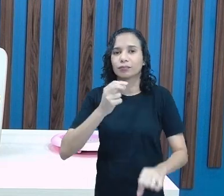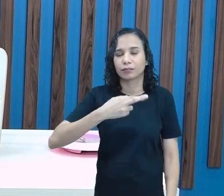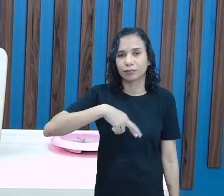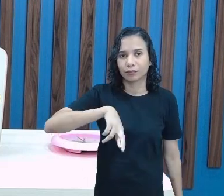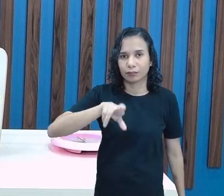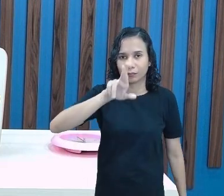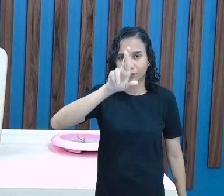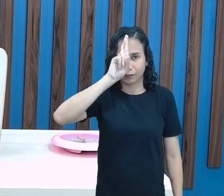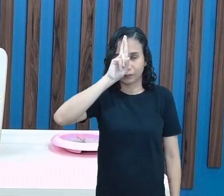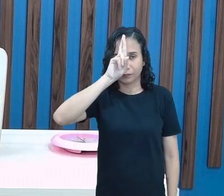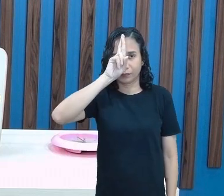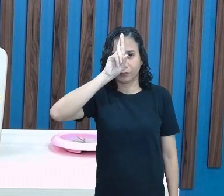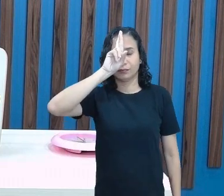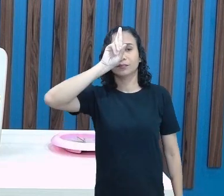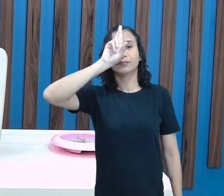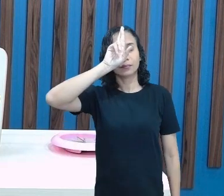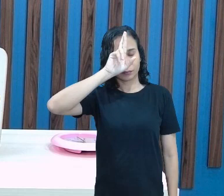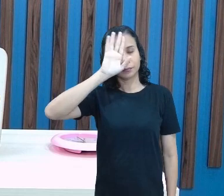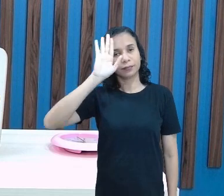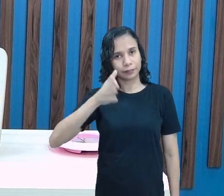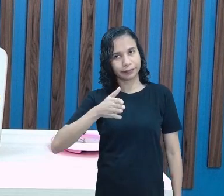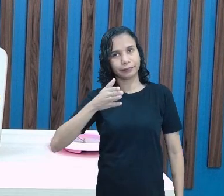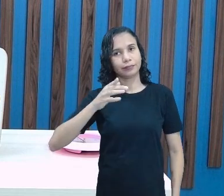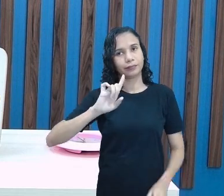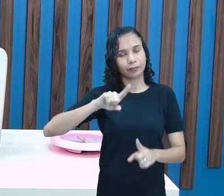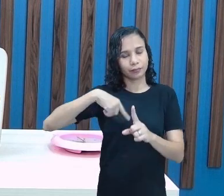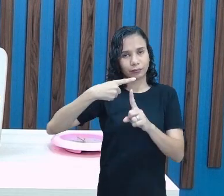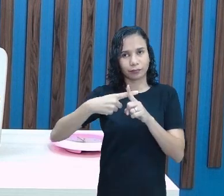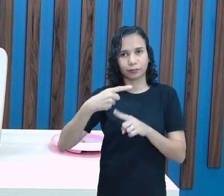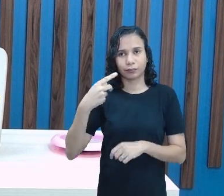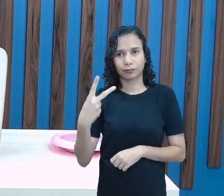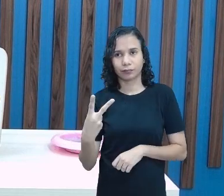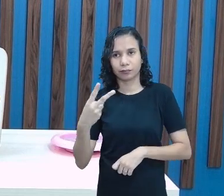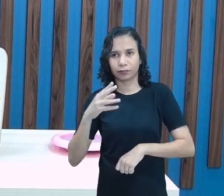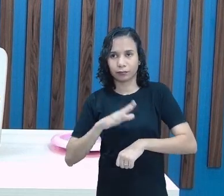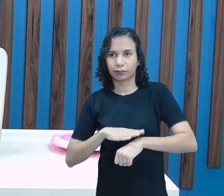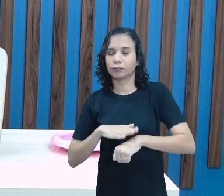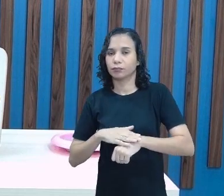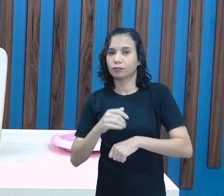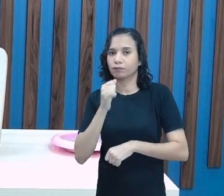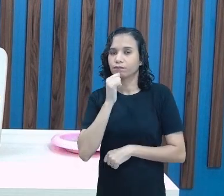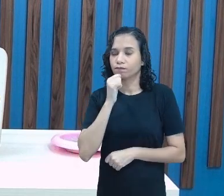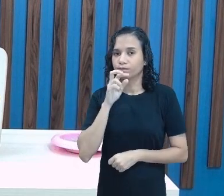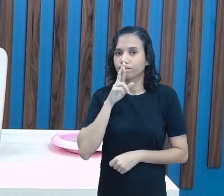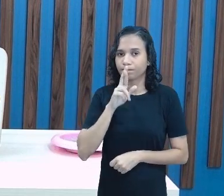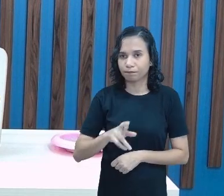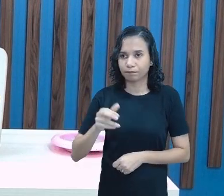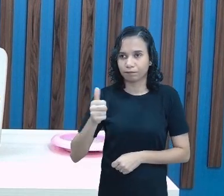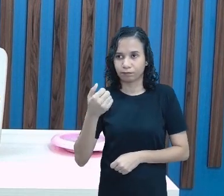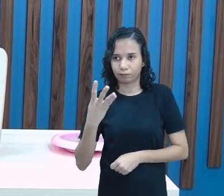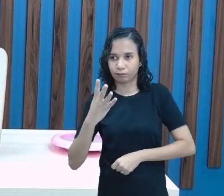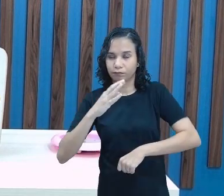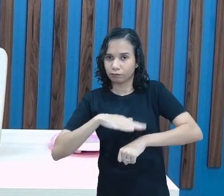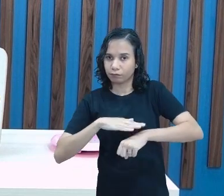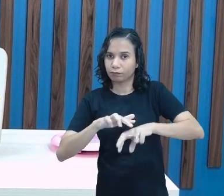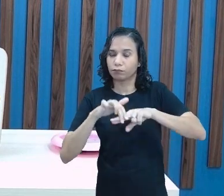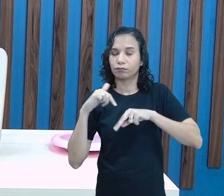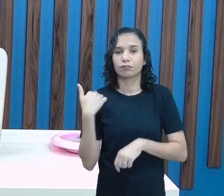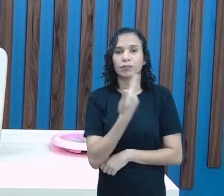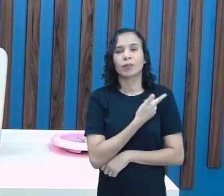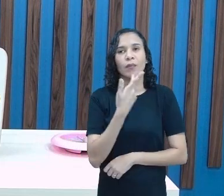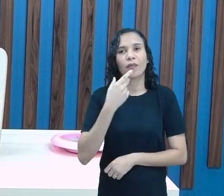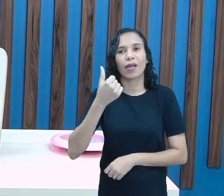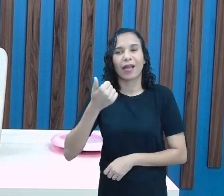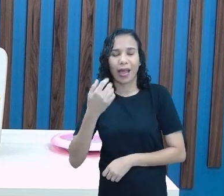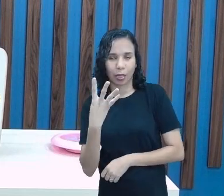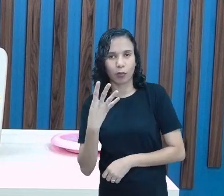temos 12 horas do dia que já se passou, mais 2 horas que vai dar 14 horas. É por isso que a gente chama 14.